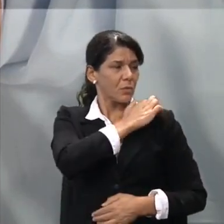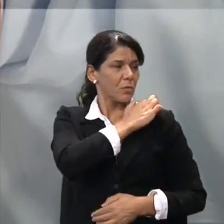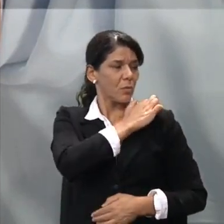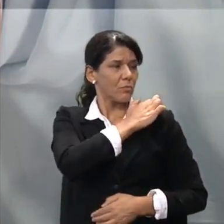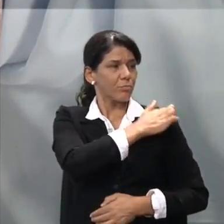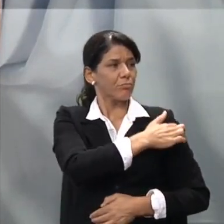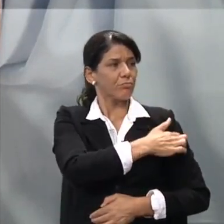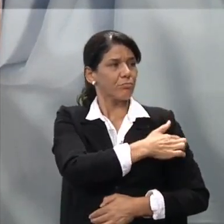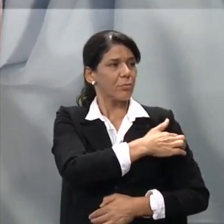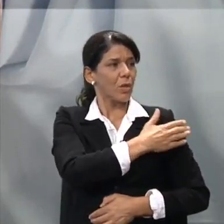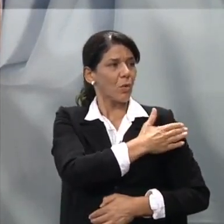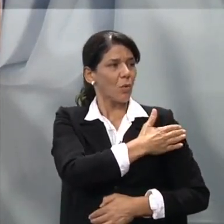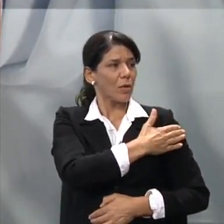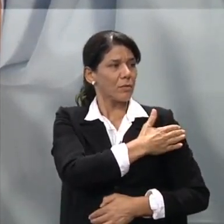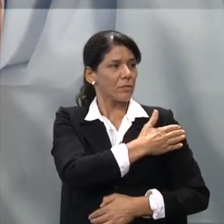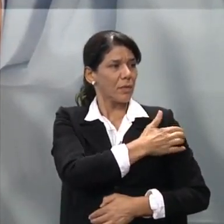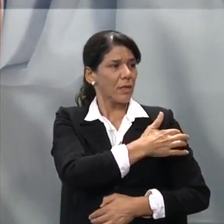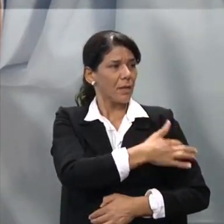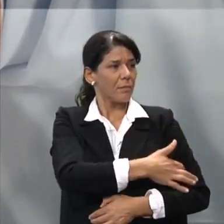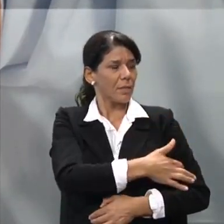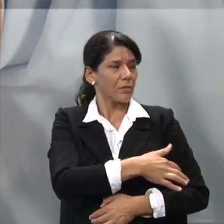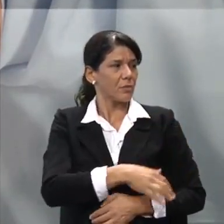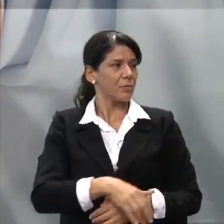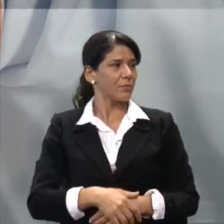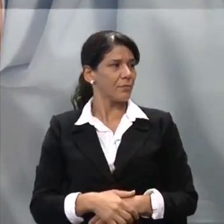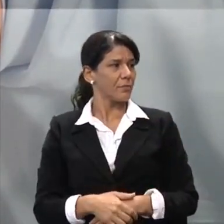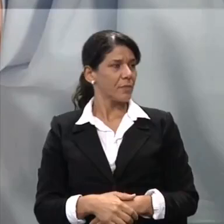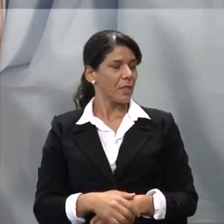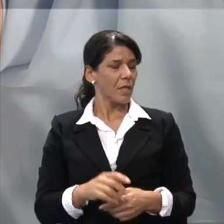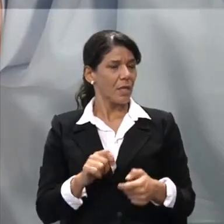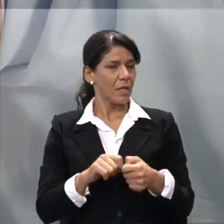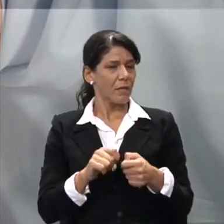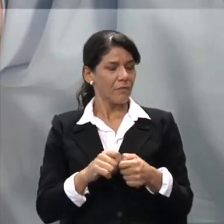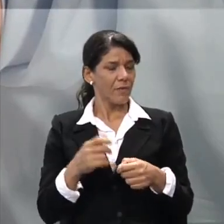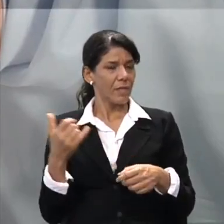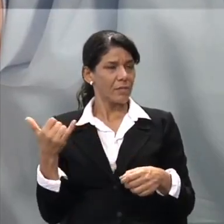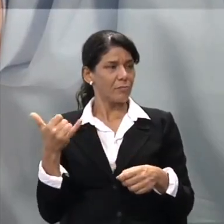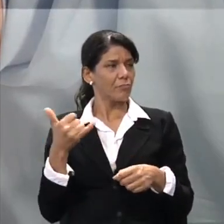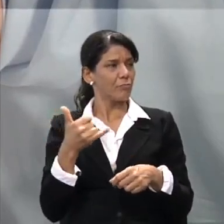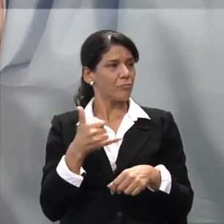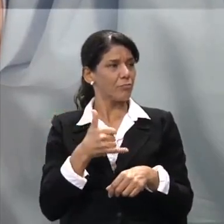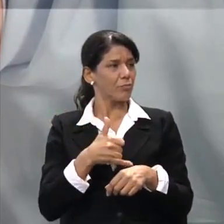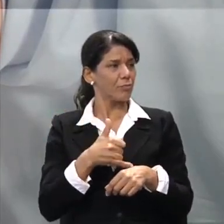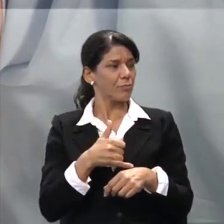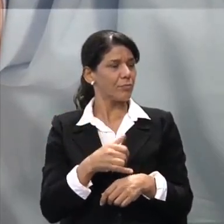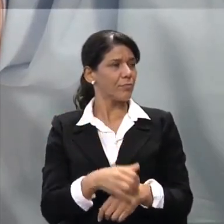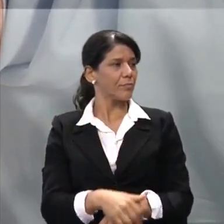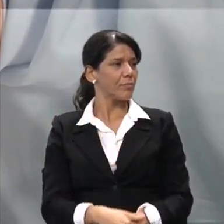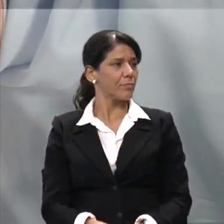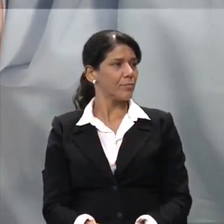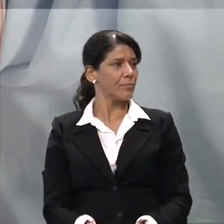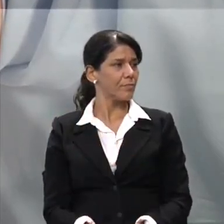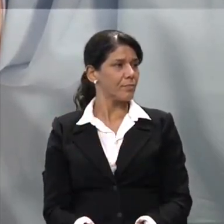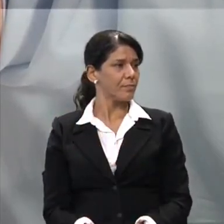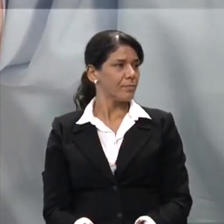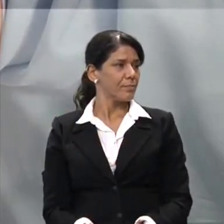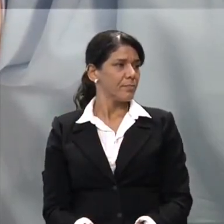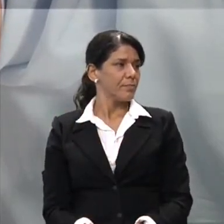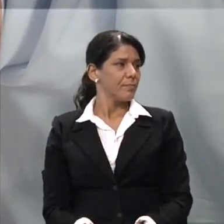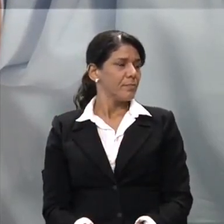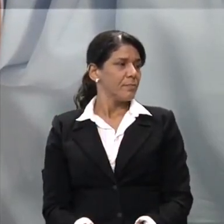capular. Então, 4 dedos abaixo nós devemos realizar a inserção ali do bisel, ou seja, da